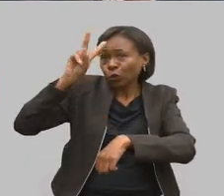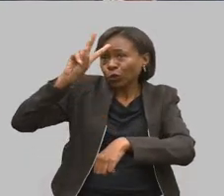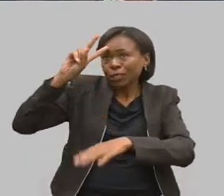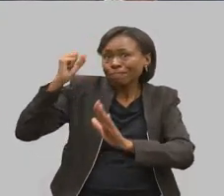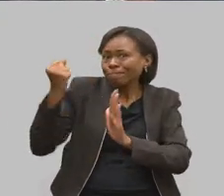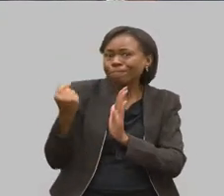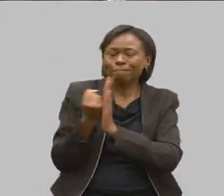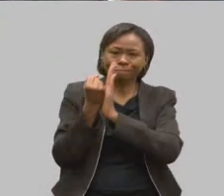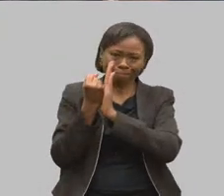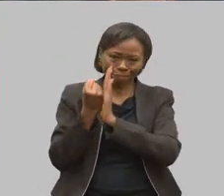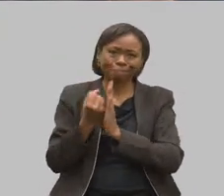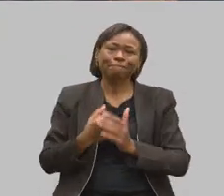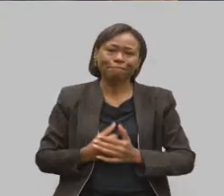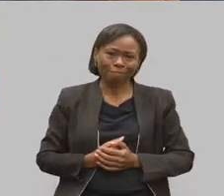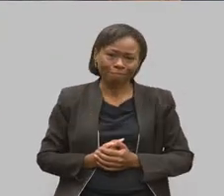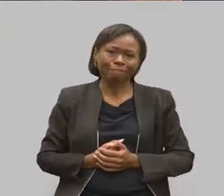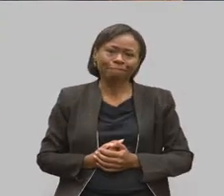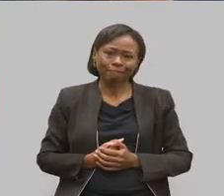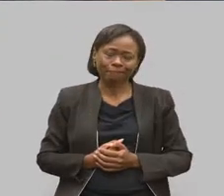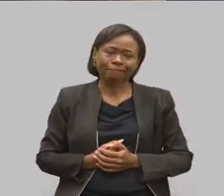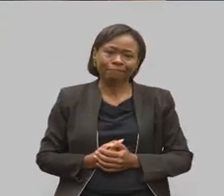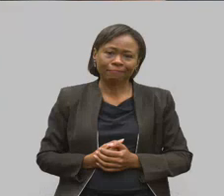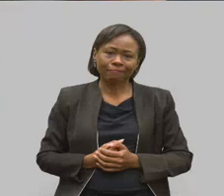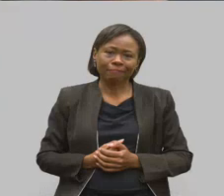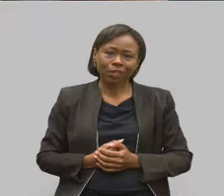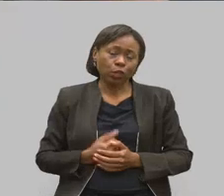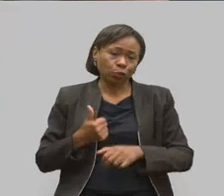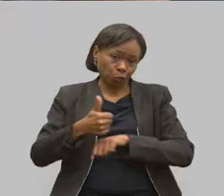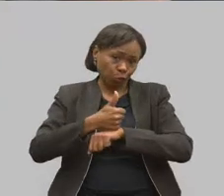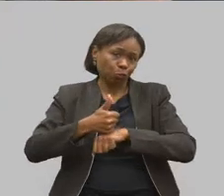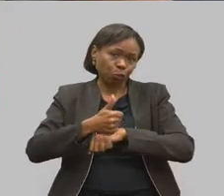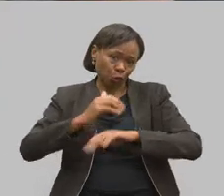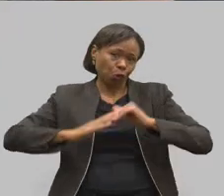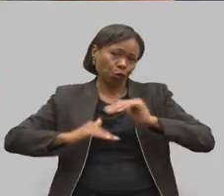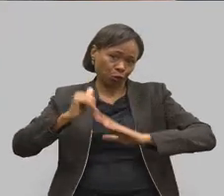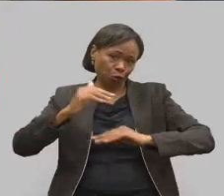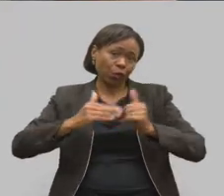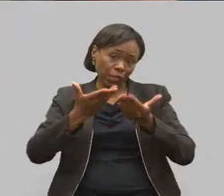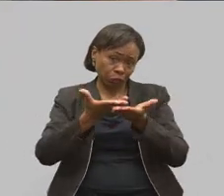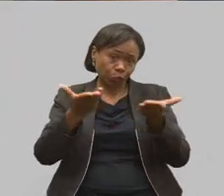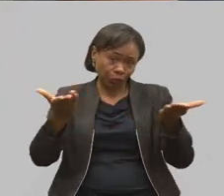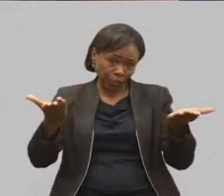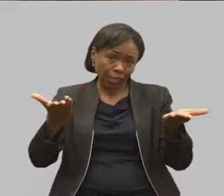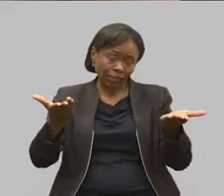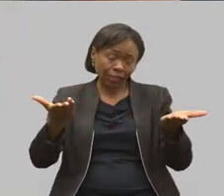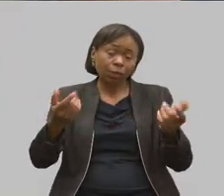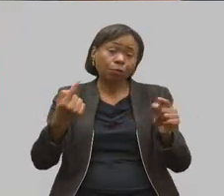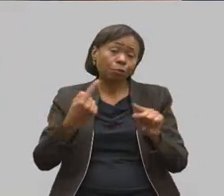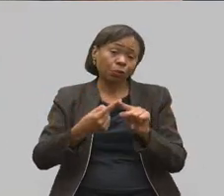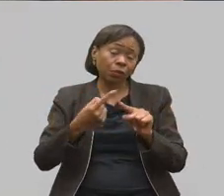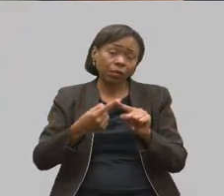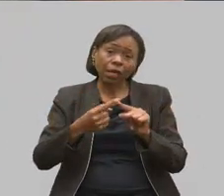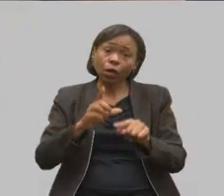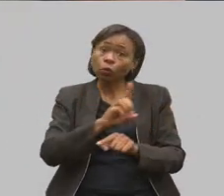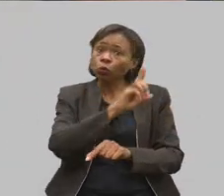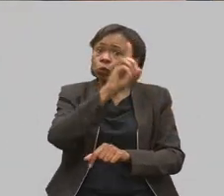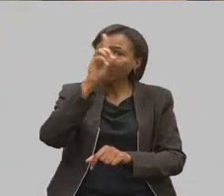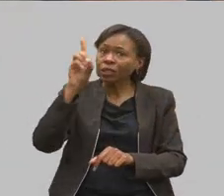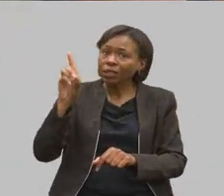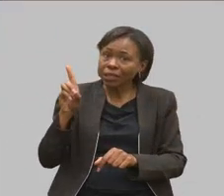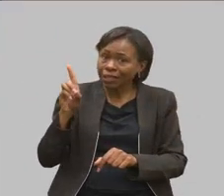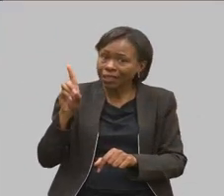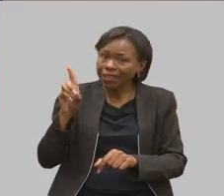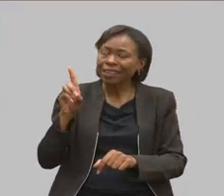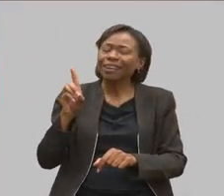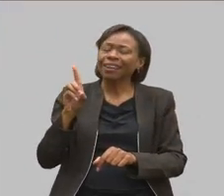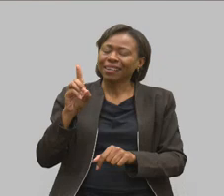histórico na vida dos profissionais de vocês profissionais que vai ser o dia aprovação onde vai